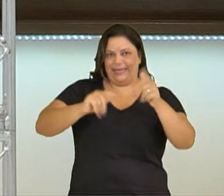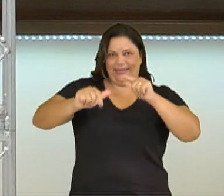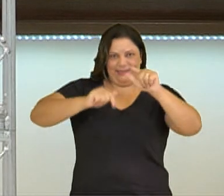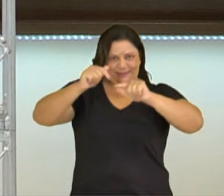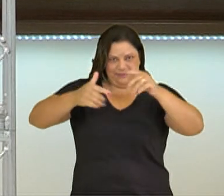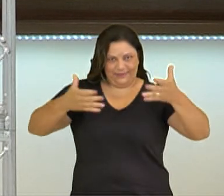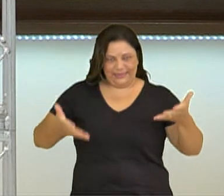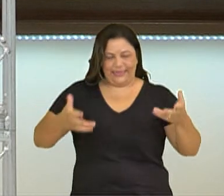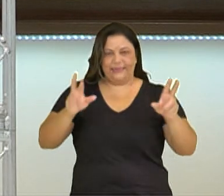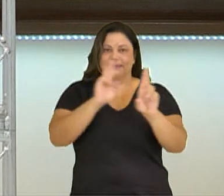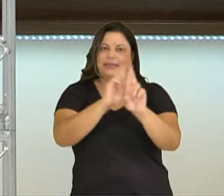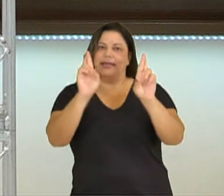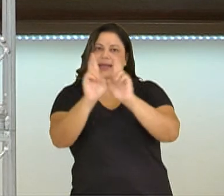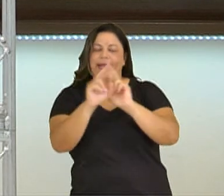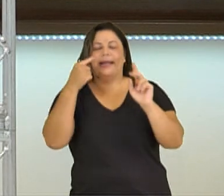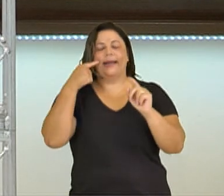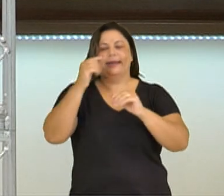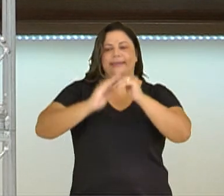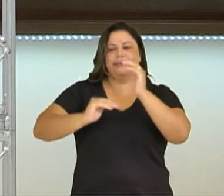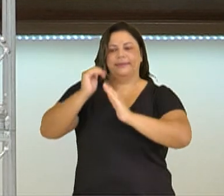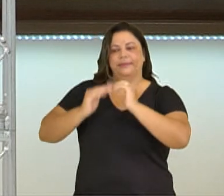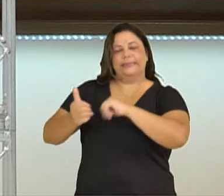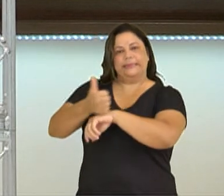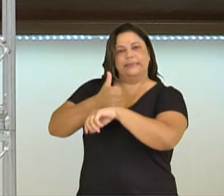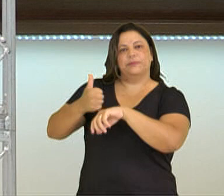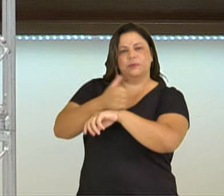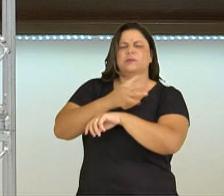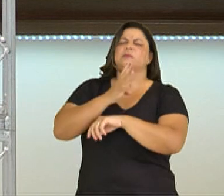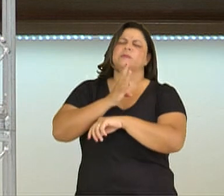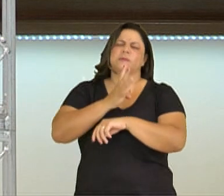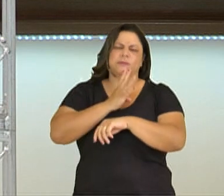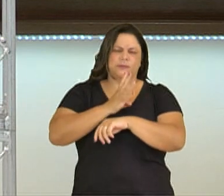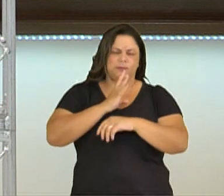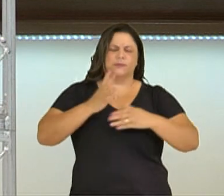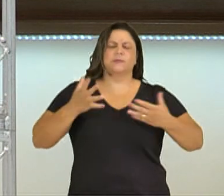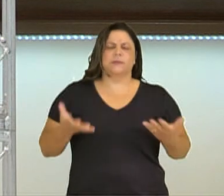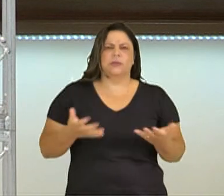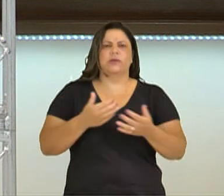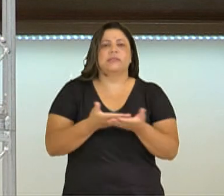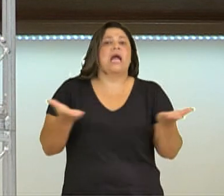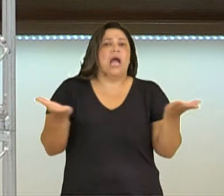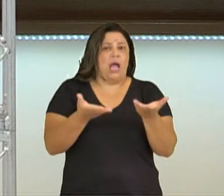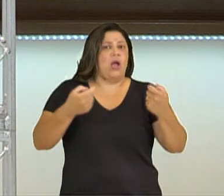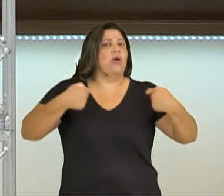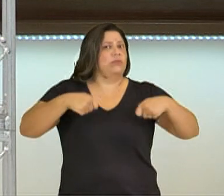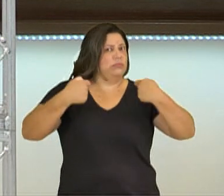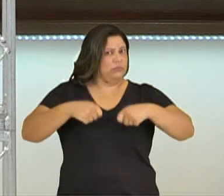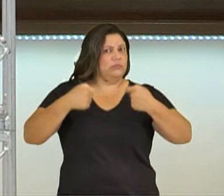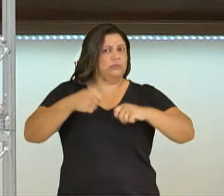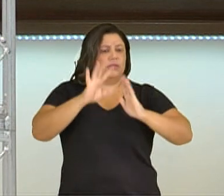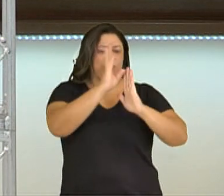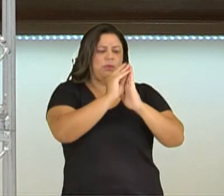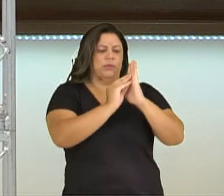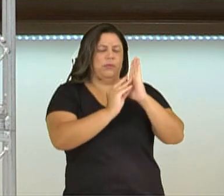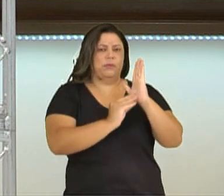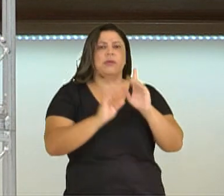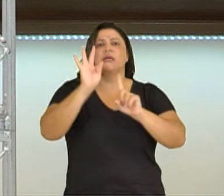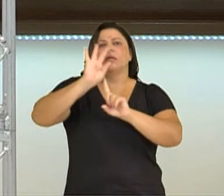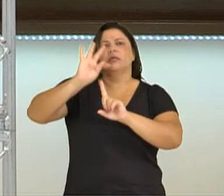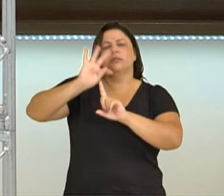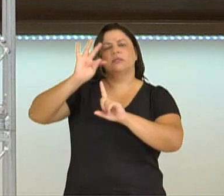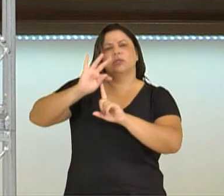Primeiro vocês relacionaram ali as profissões que vocês conhecem, agora vocês deveriam anotar a que tipo